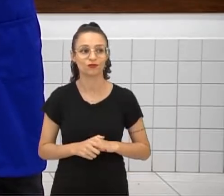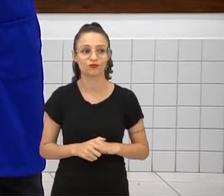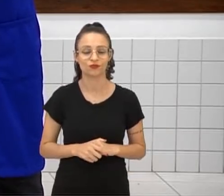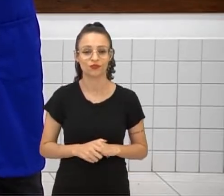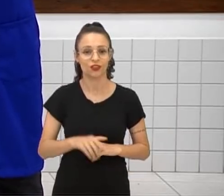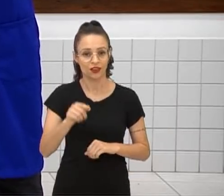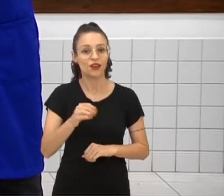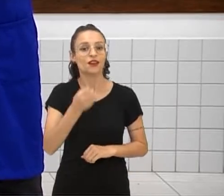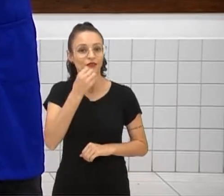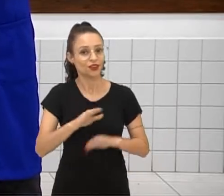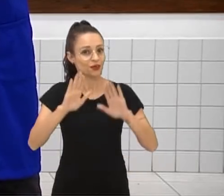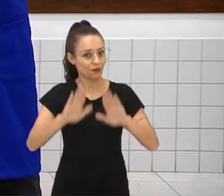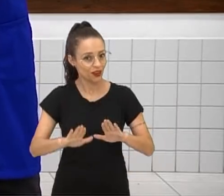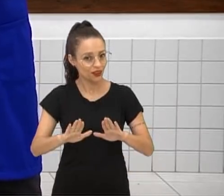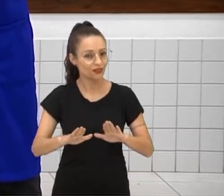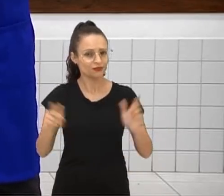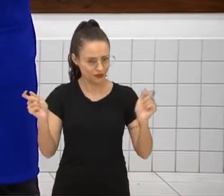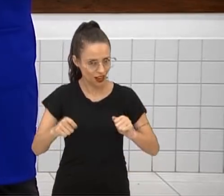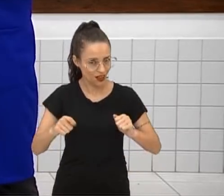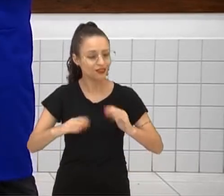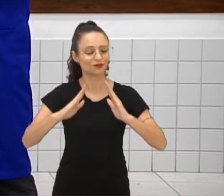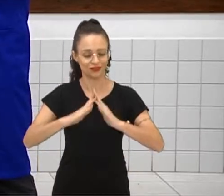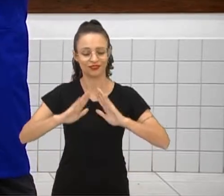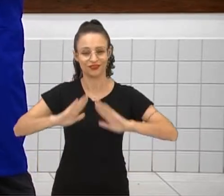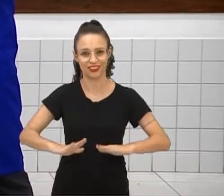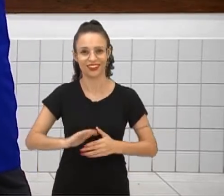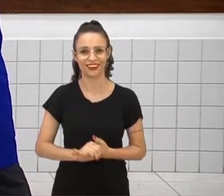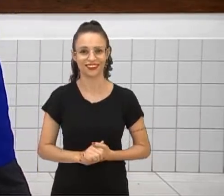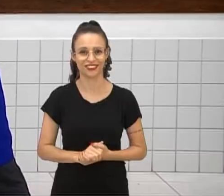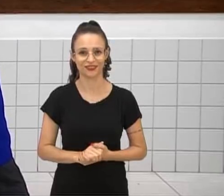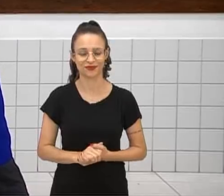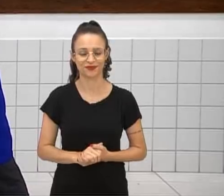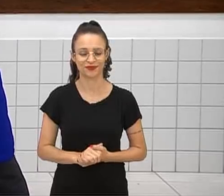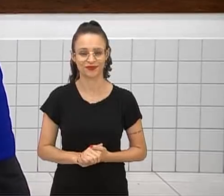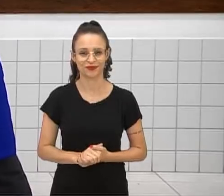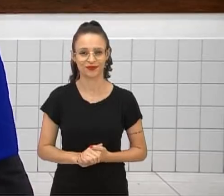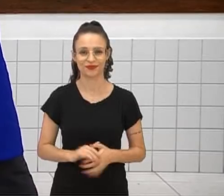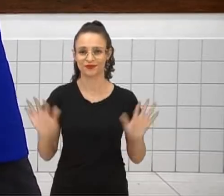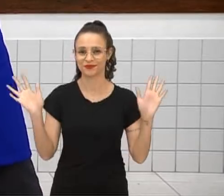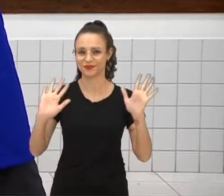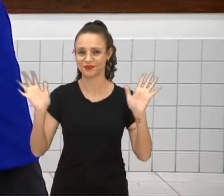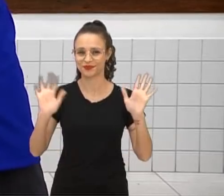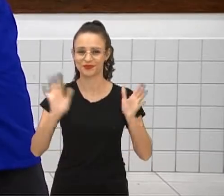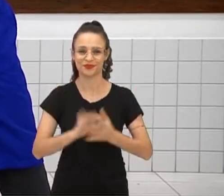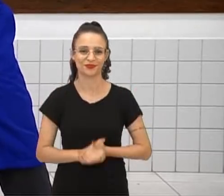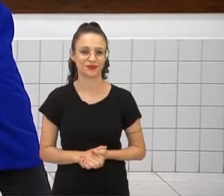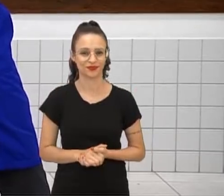Fique bem e, se possível, fique em casa. Falou? Valeu. Tchau, gente.